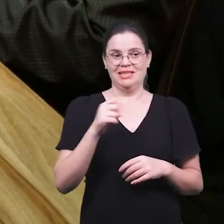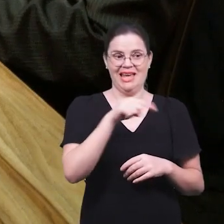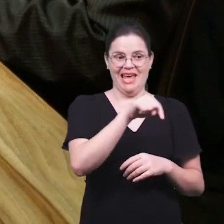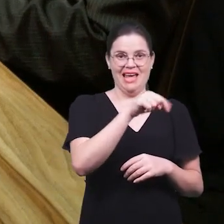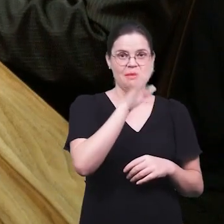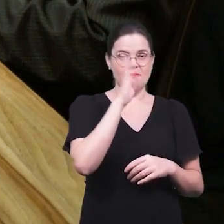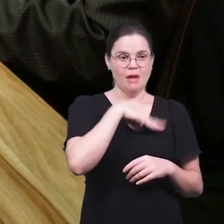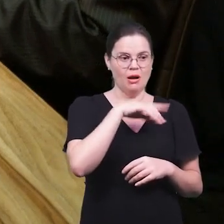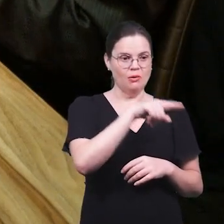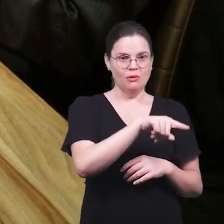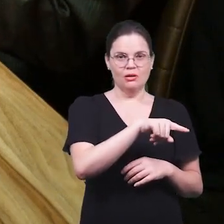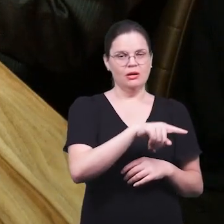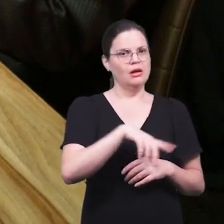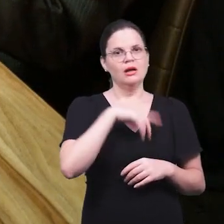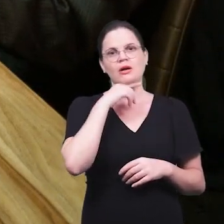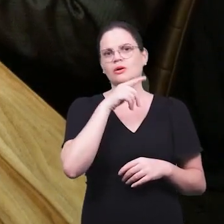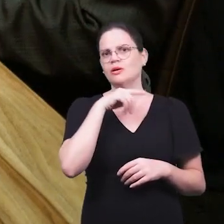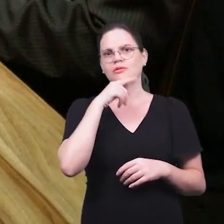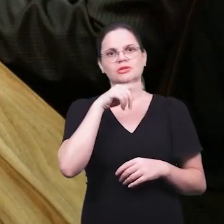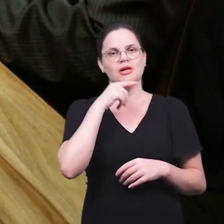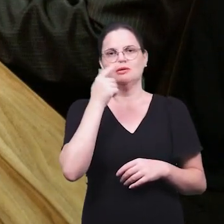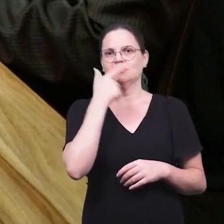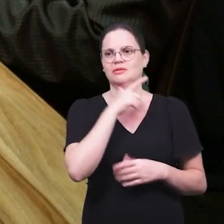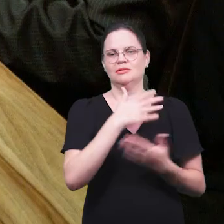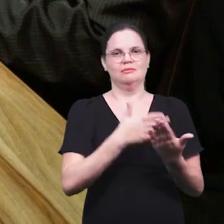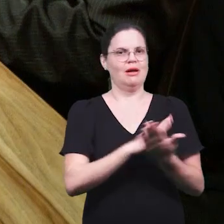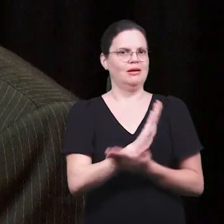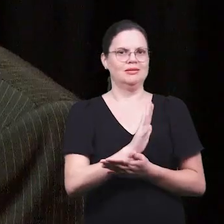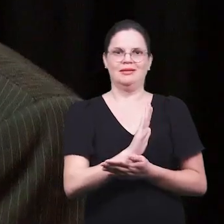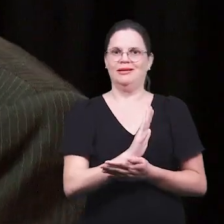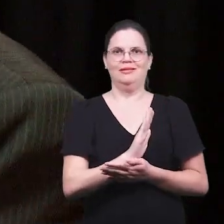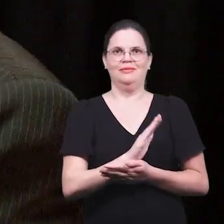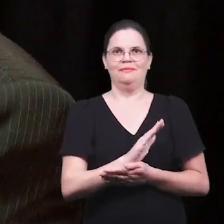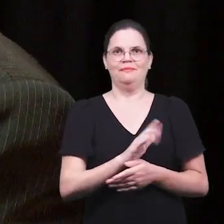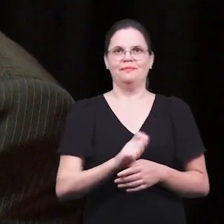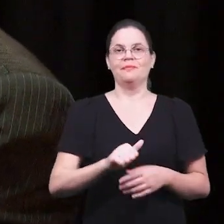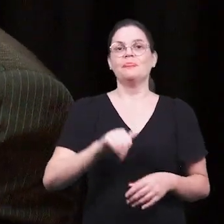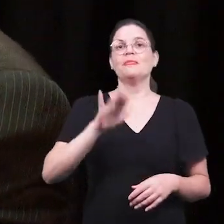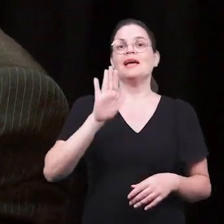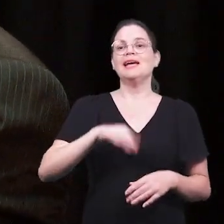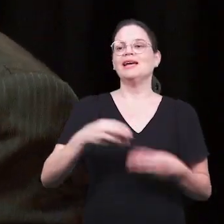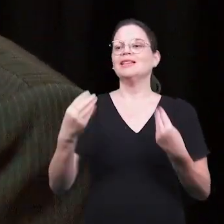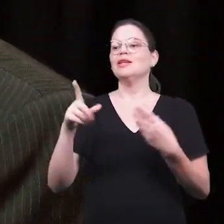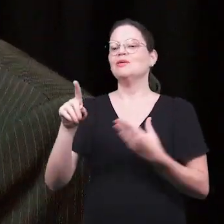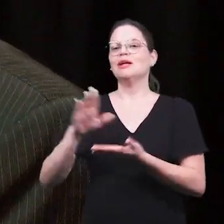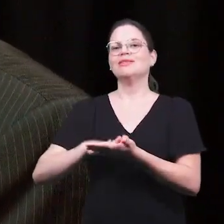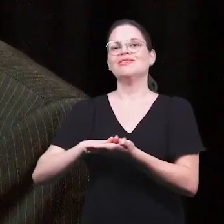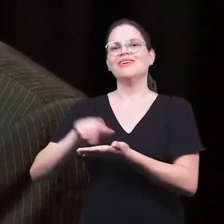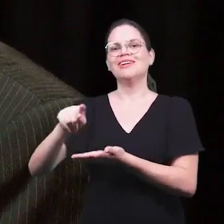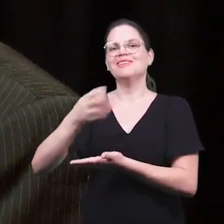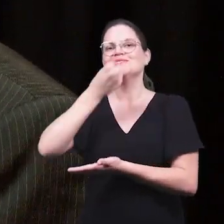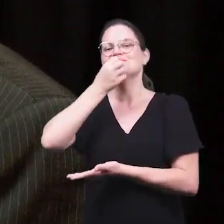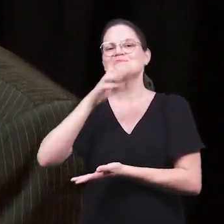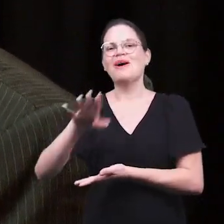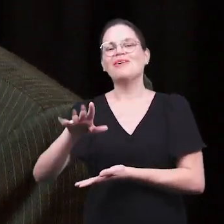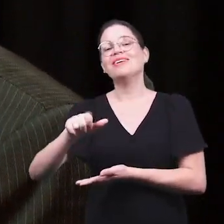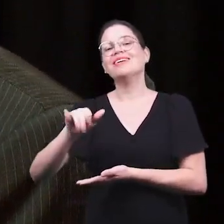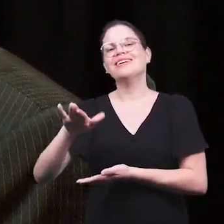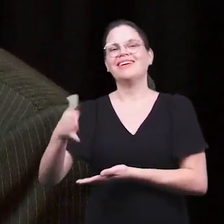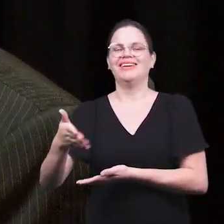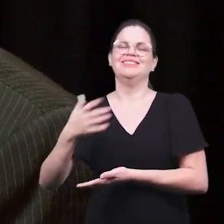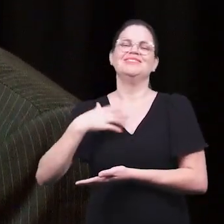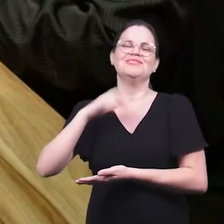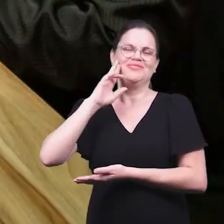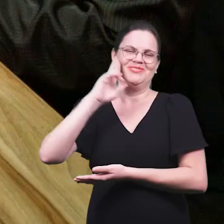não entraria se a minha prova tivesse caído na mão do outro corretor. Né? E quem colocou a minha prova na mão do corretor foi o Senhor. Bonzinho,